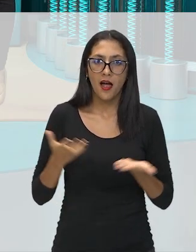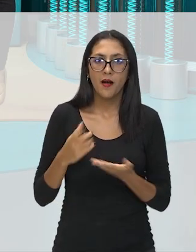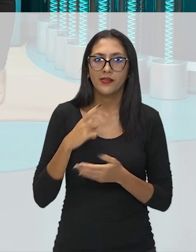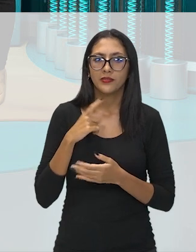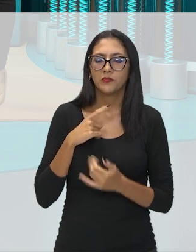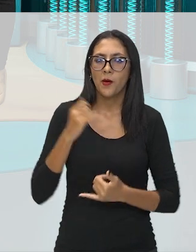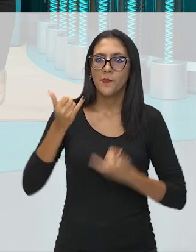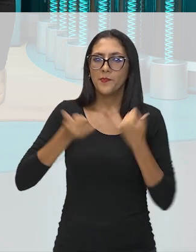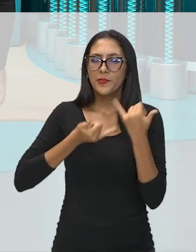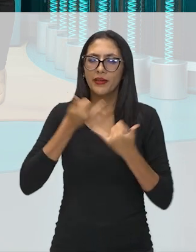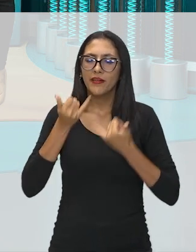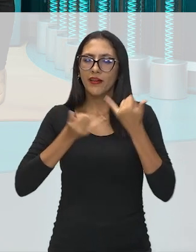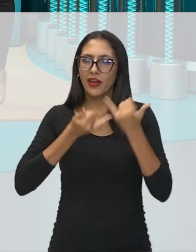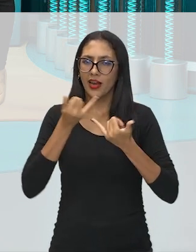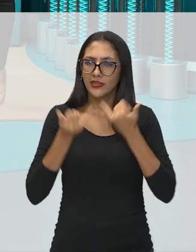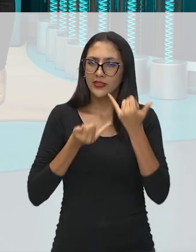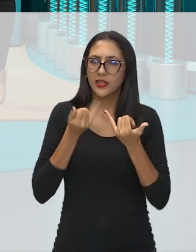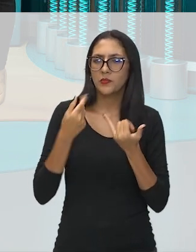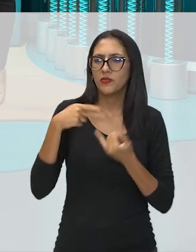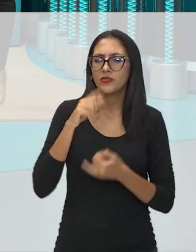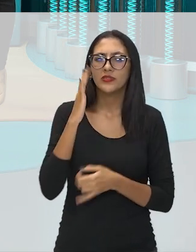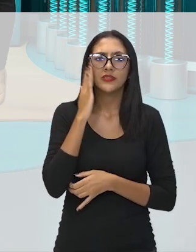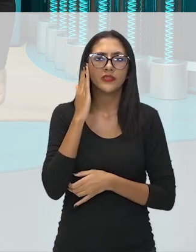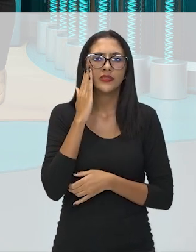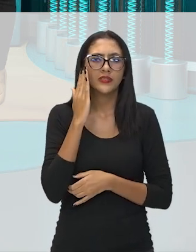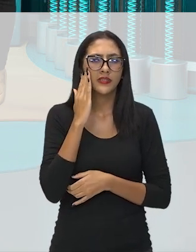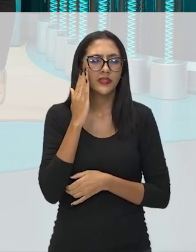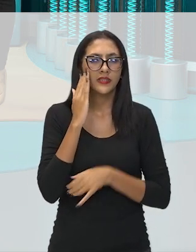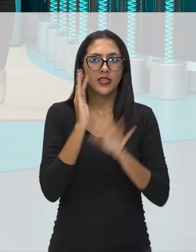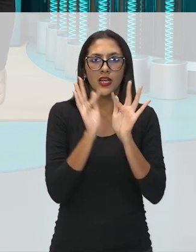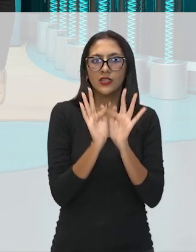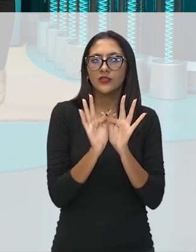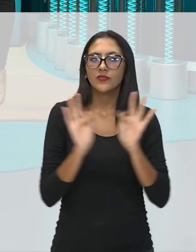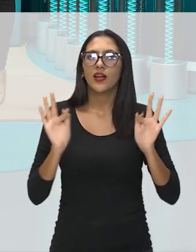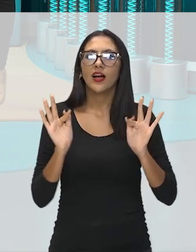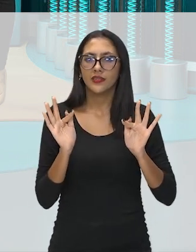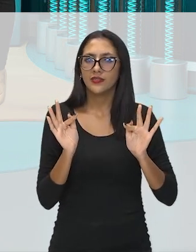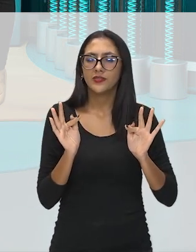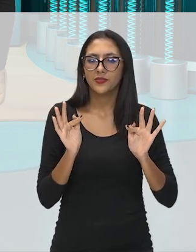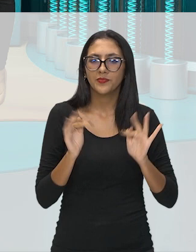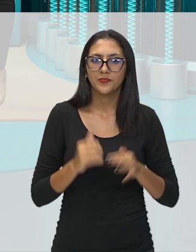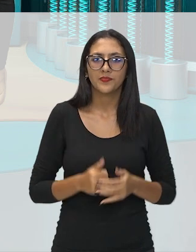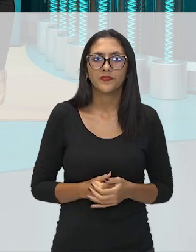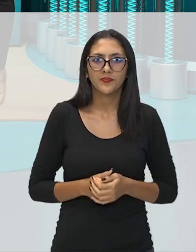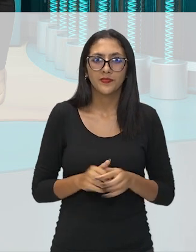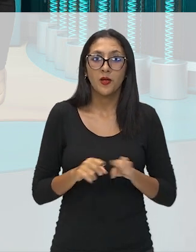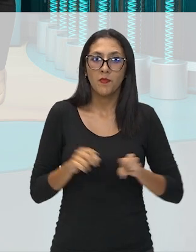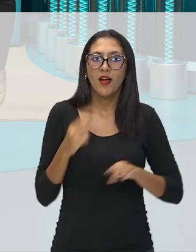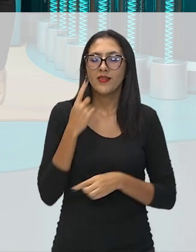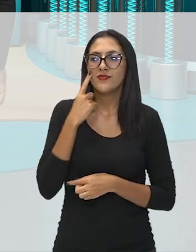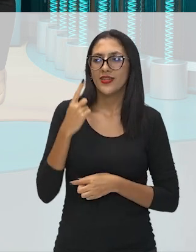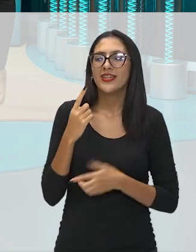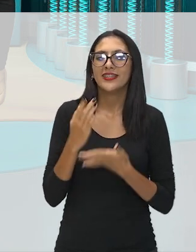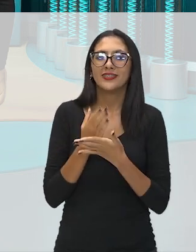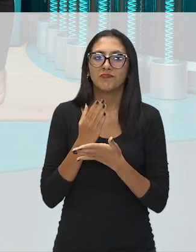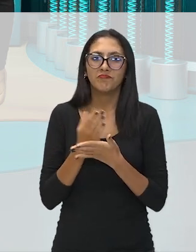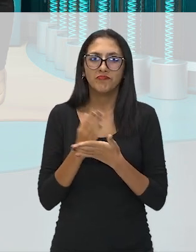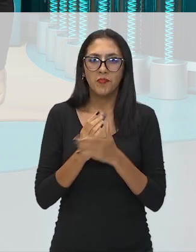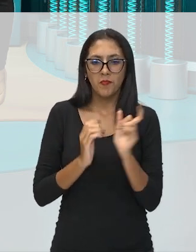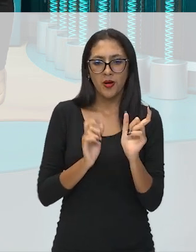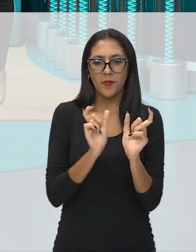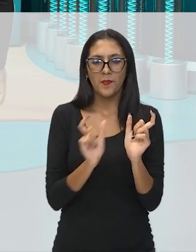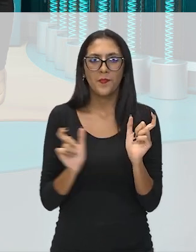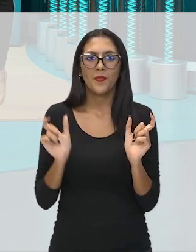utilizando a ideia do past continuous e o simple past. Mas eu deixei aqui as expressões. Então, na